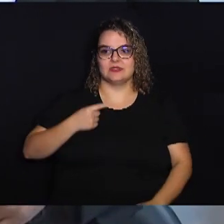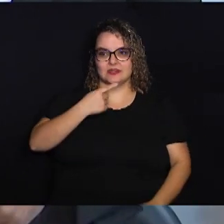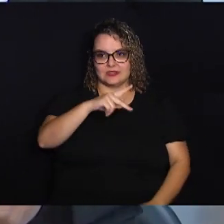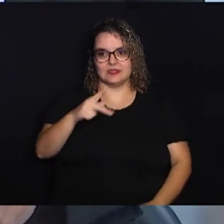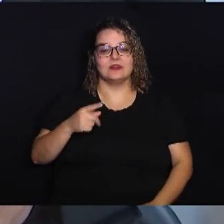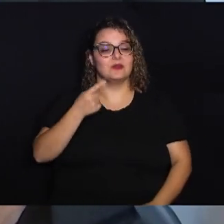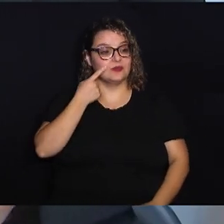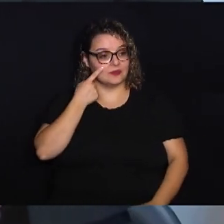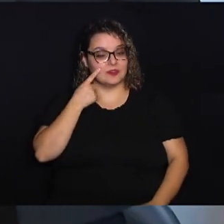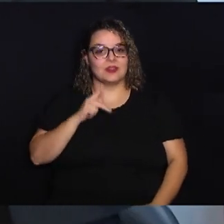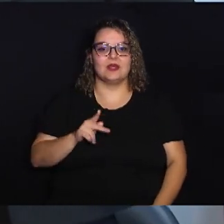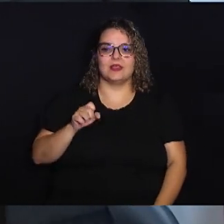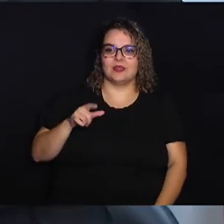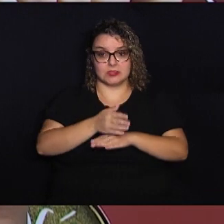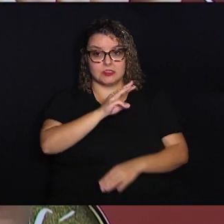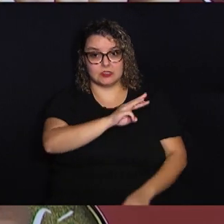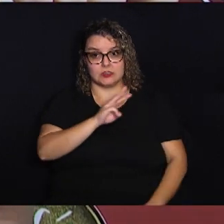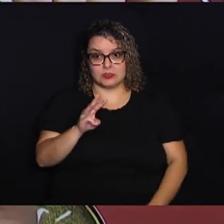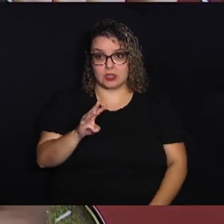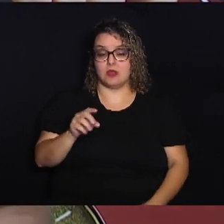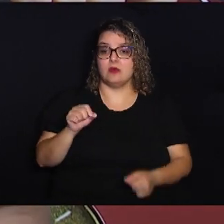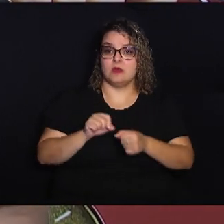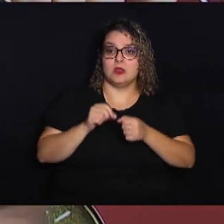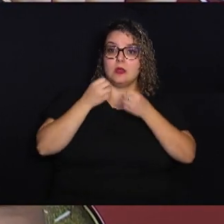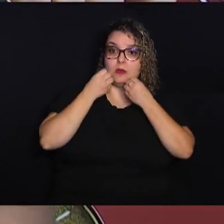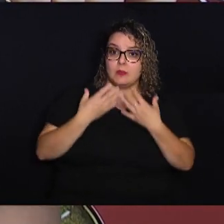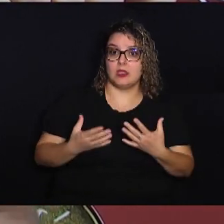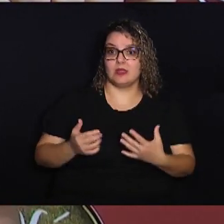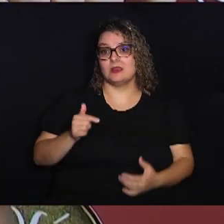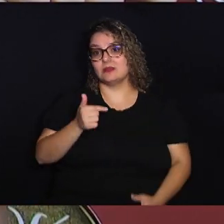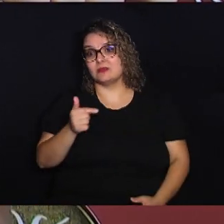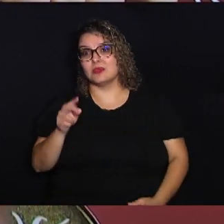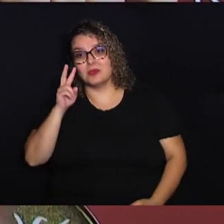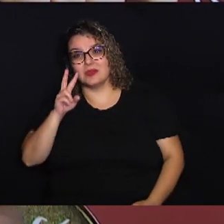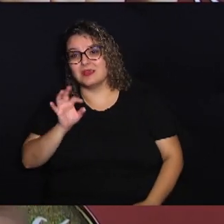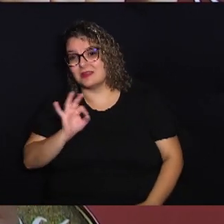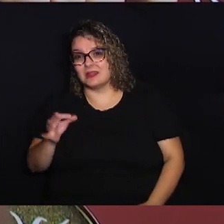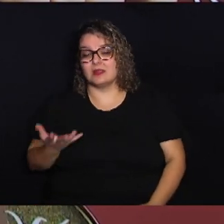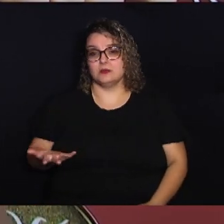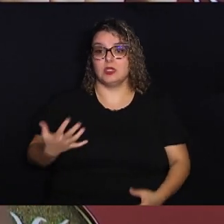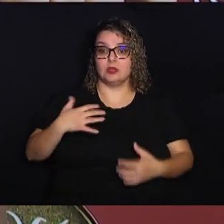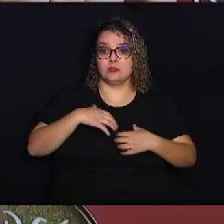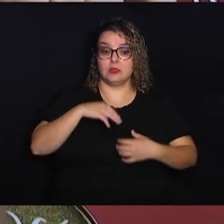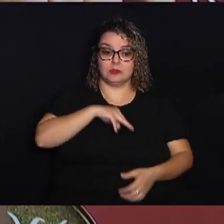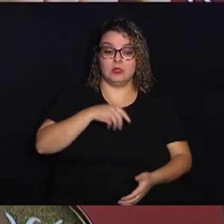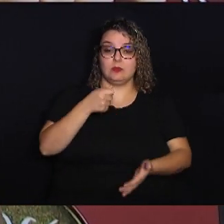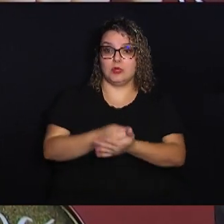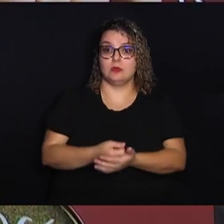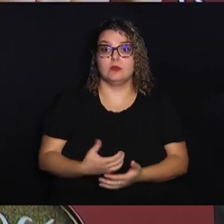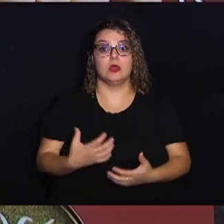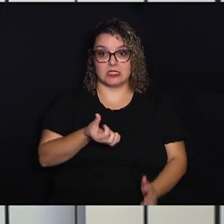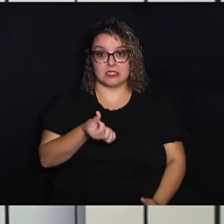externas, o doador ele pode acessar o site do Hemocentro ou também o Instagram, aqui na